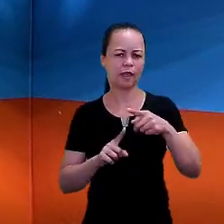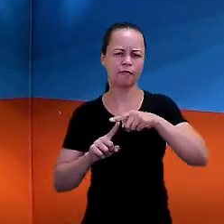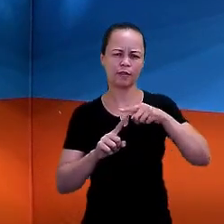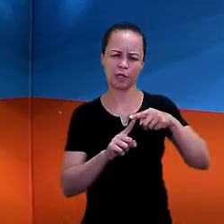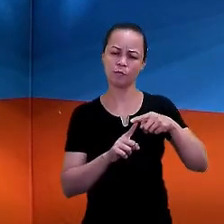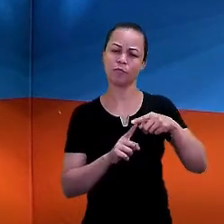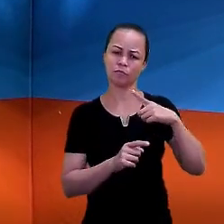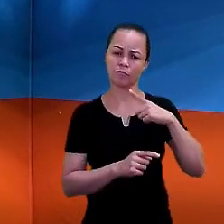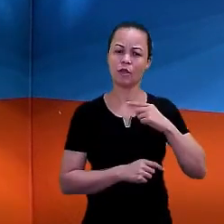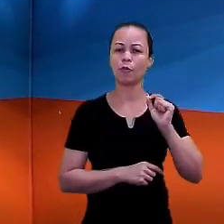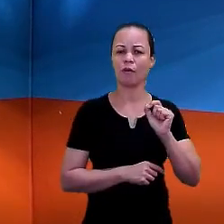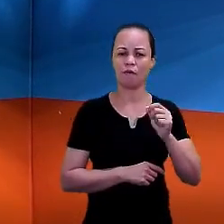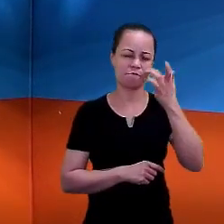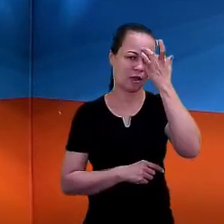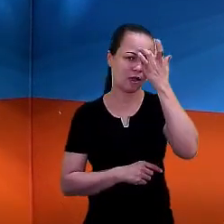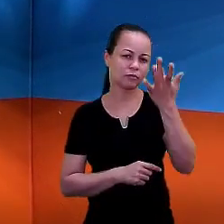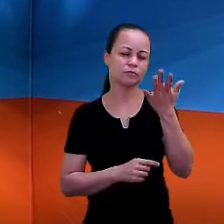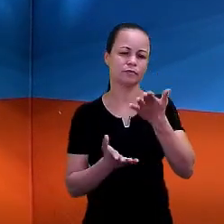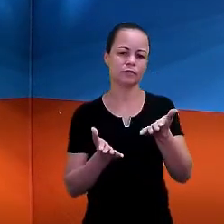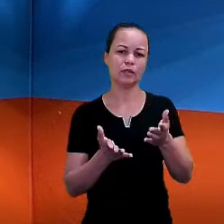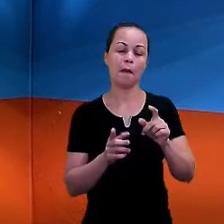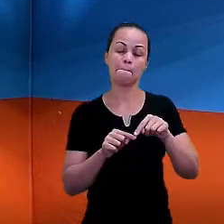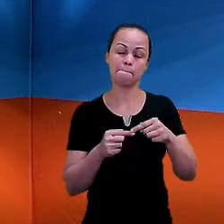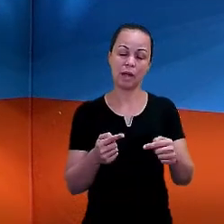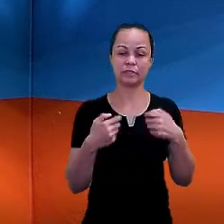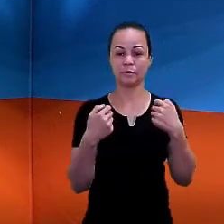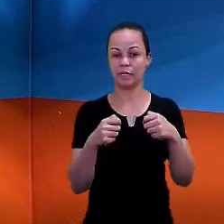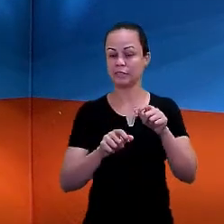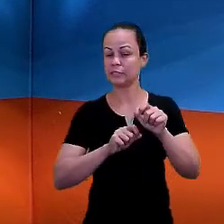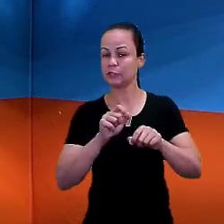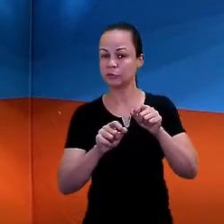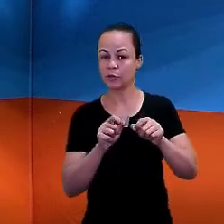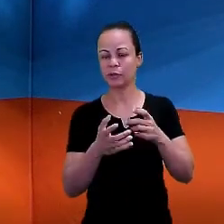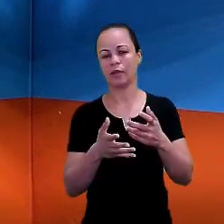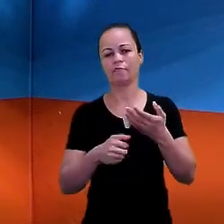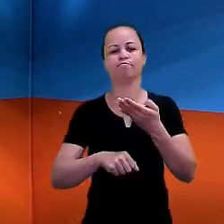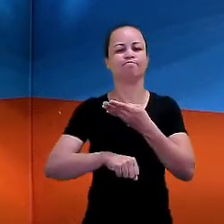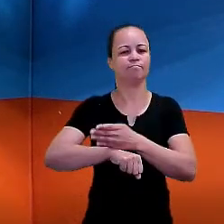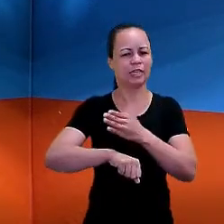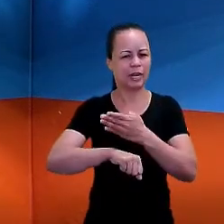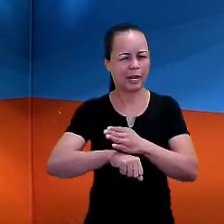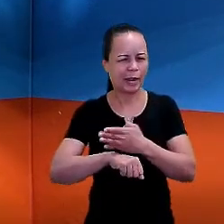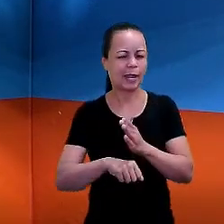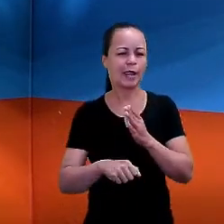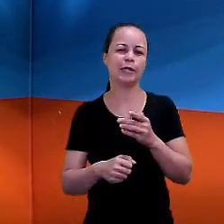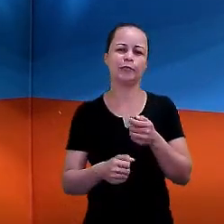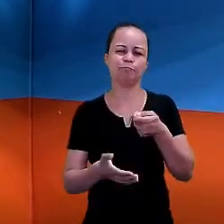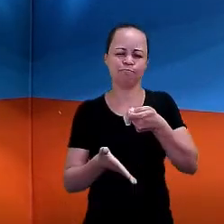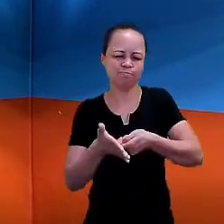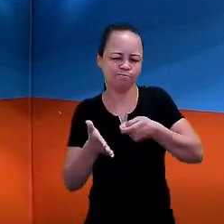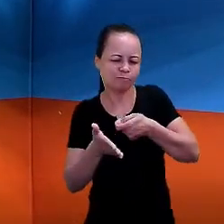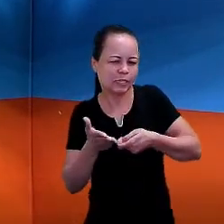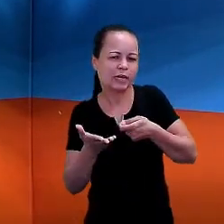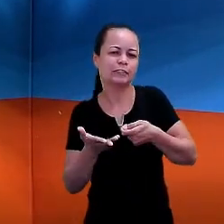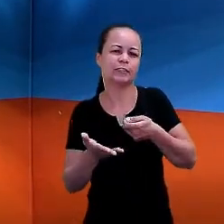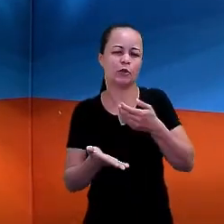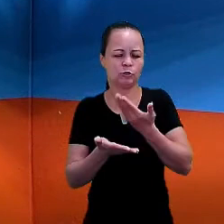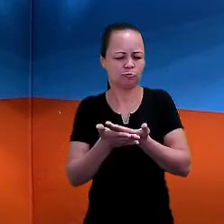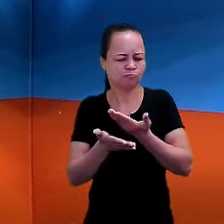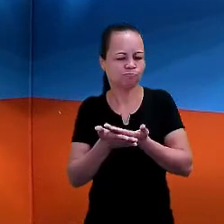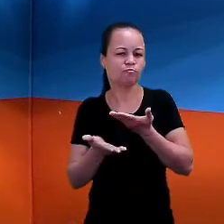facilidade, tá? Mas isso tudo requer o quê? Que eu sempre falo, treino, dedicação. Tudo na